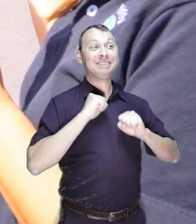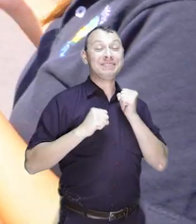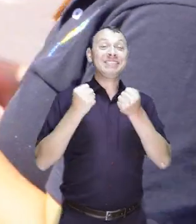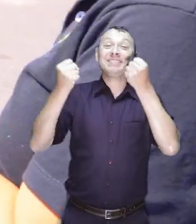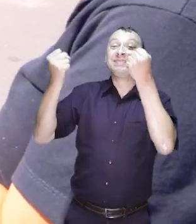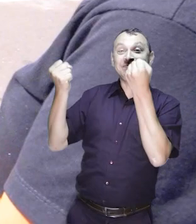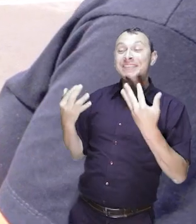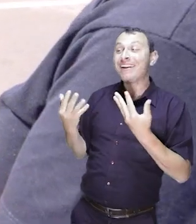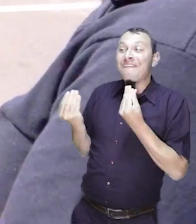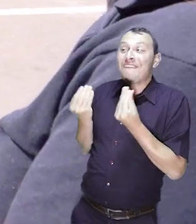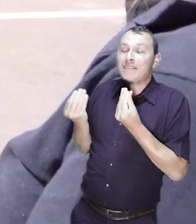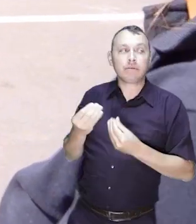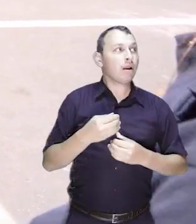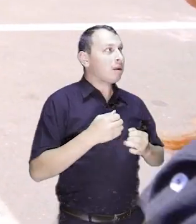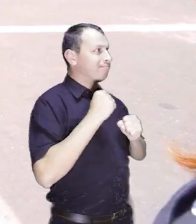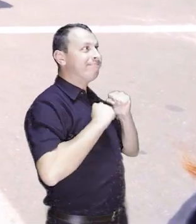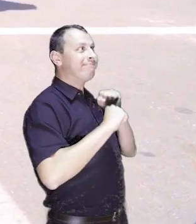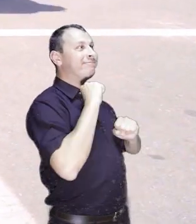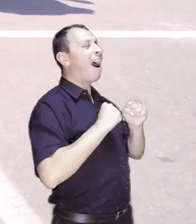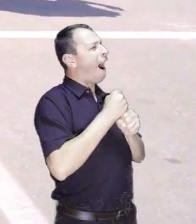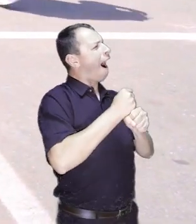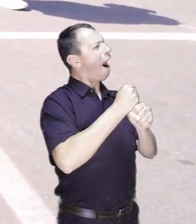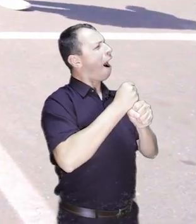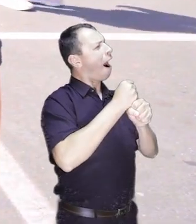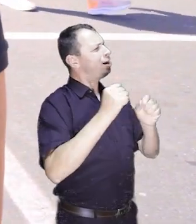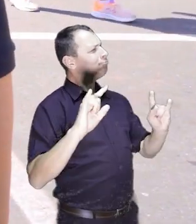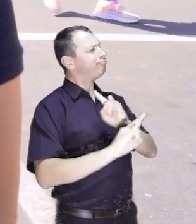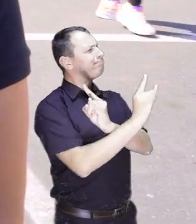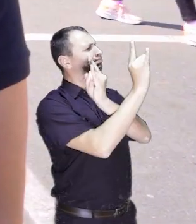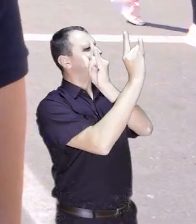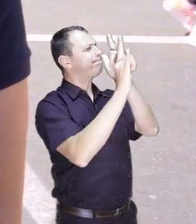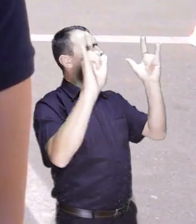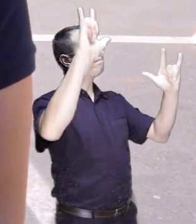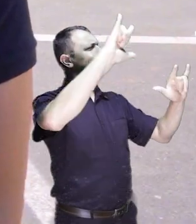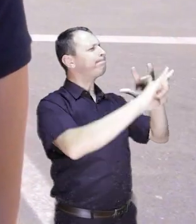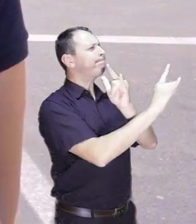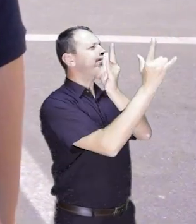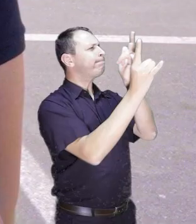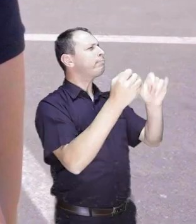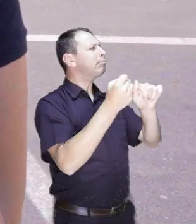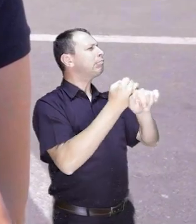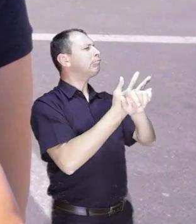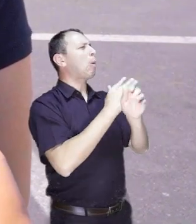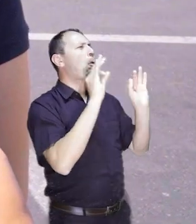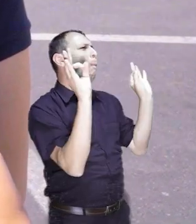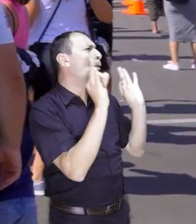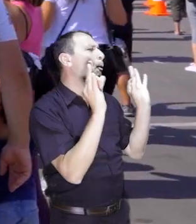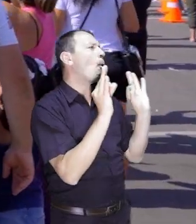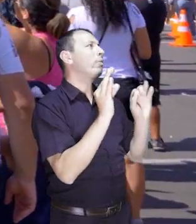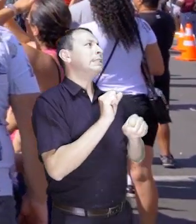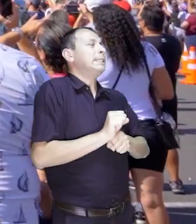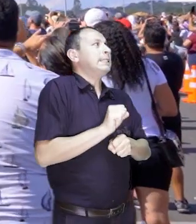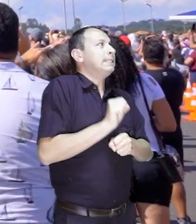esse espetáculo. Ah, é grande, faz muitos anos que a Esquadrilha da Fumaça não faz esse espetáculo.